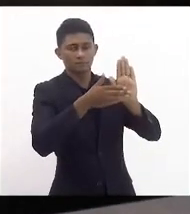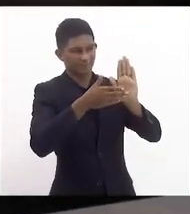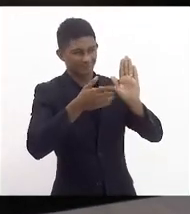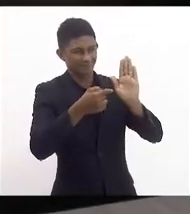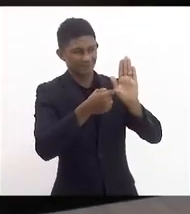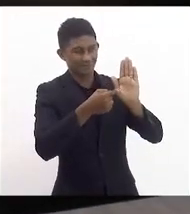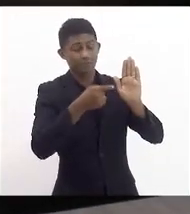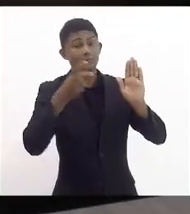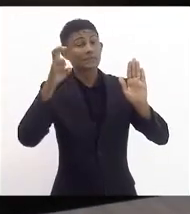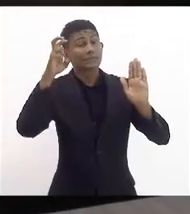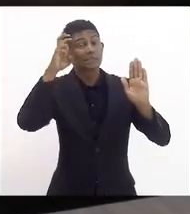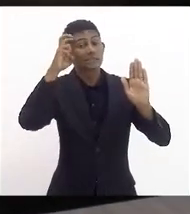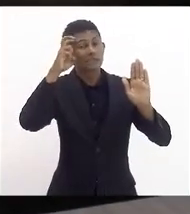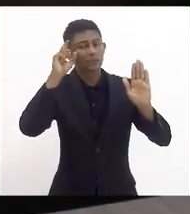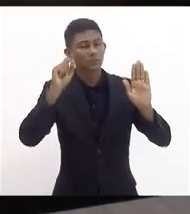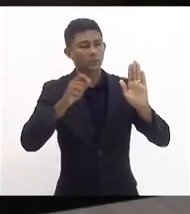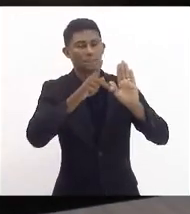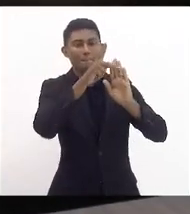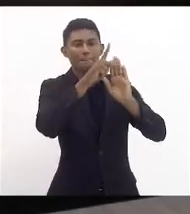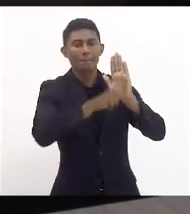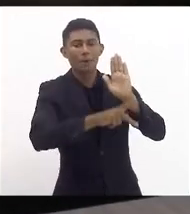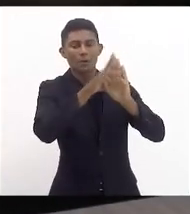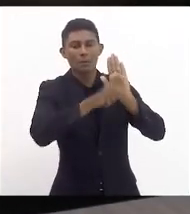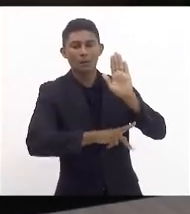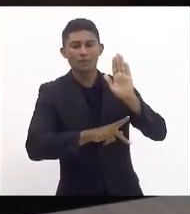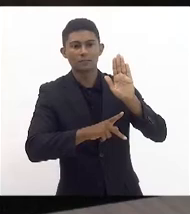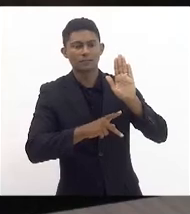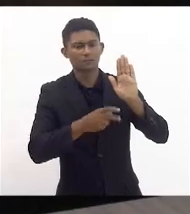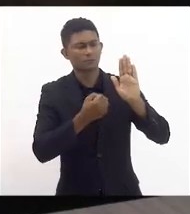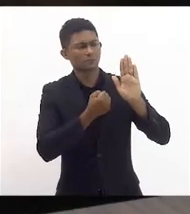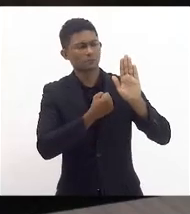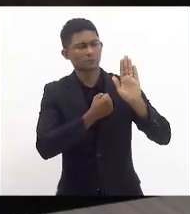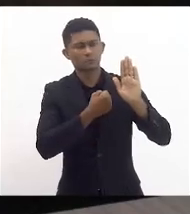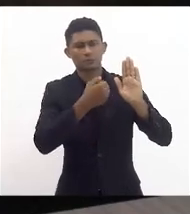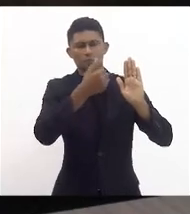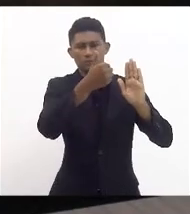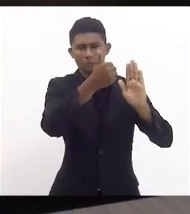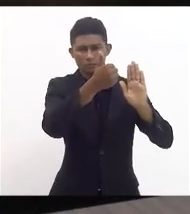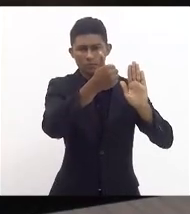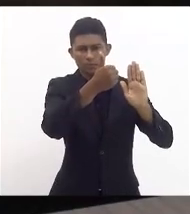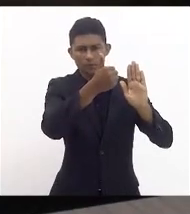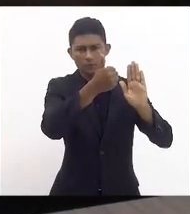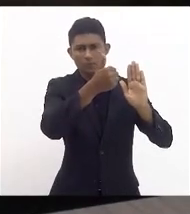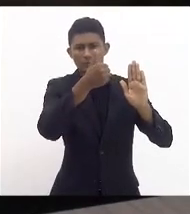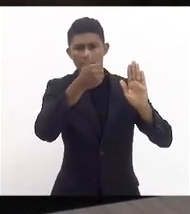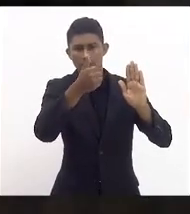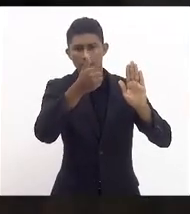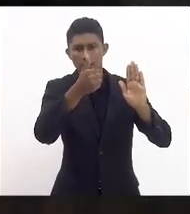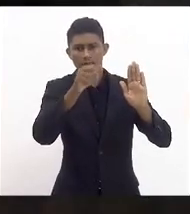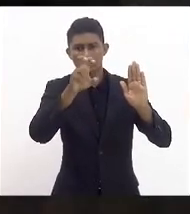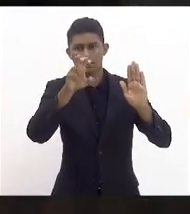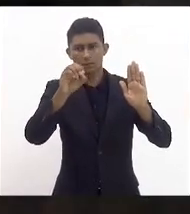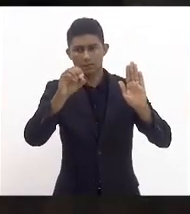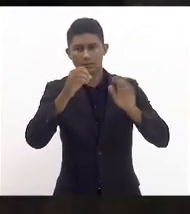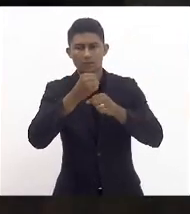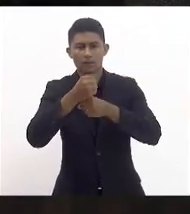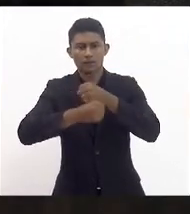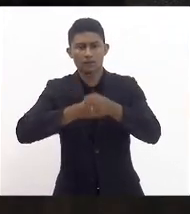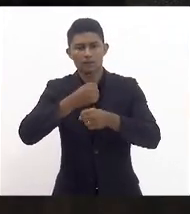quinta-feira o projeto de resolução 1150 de 22. Presidência, defere, pedido de Vossa Excelência.